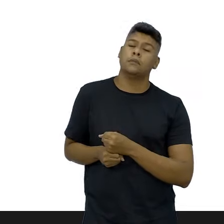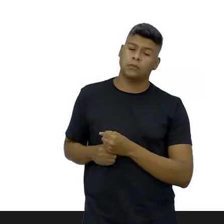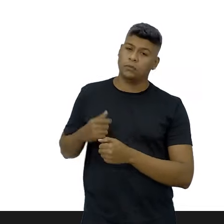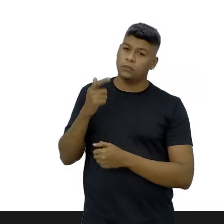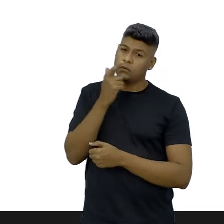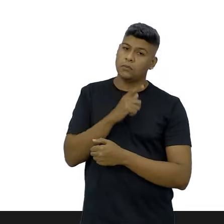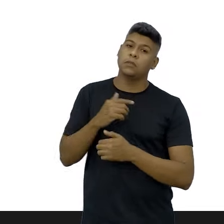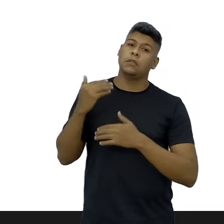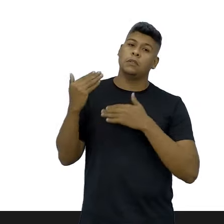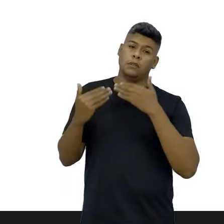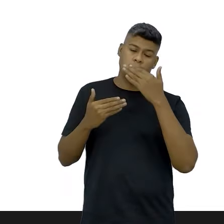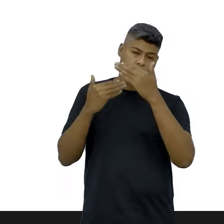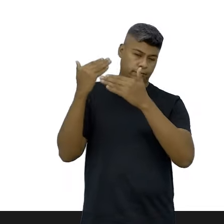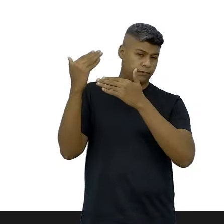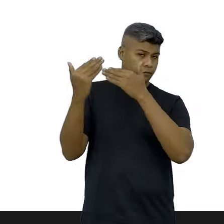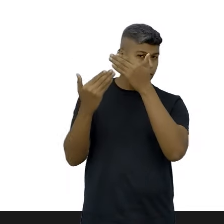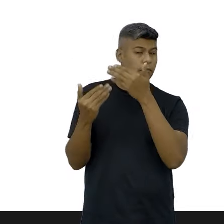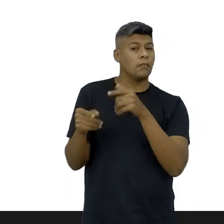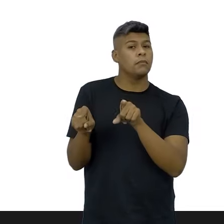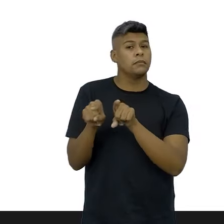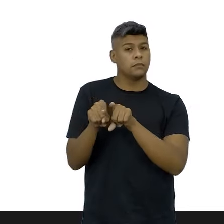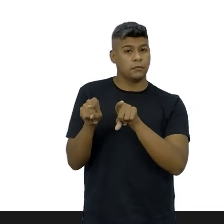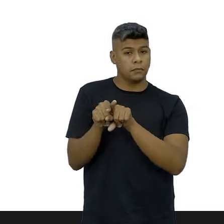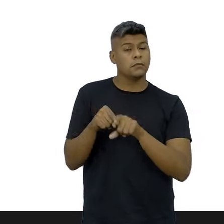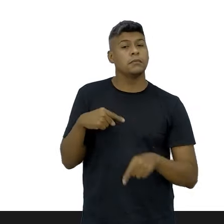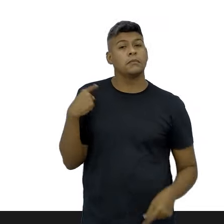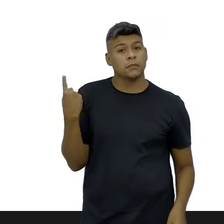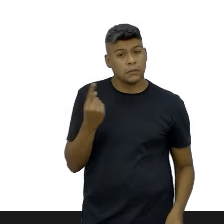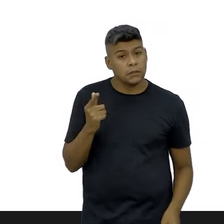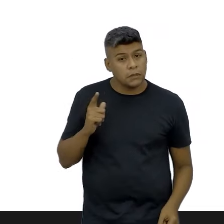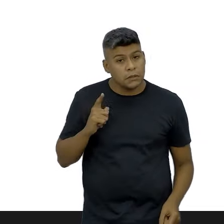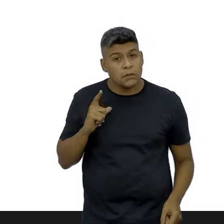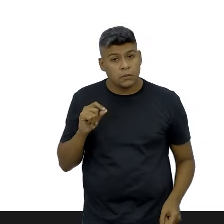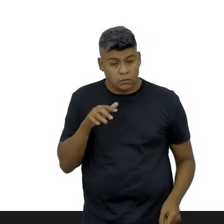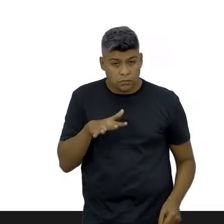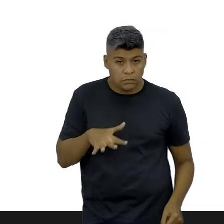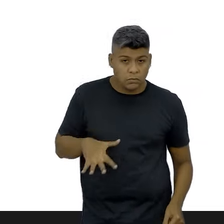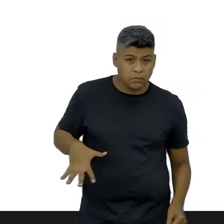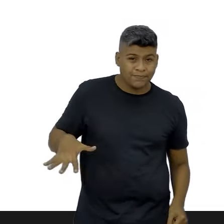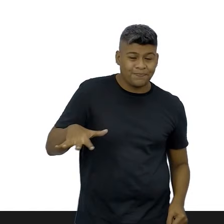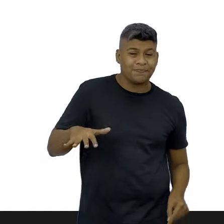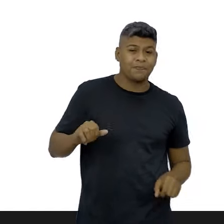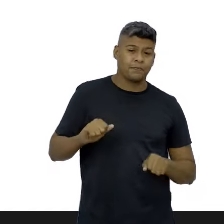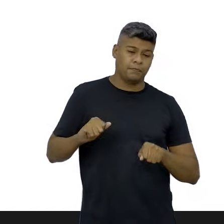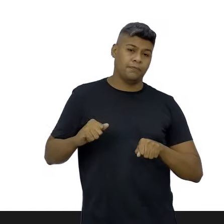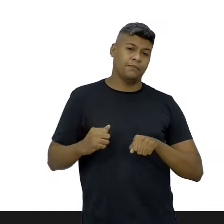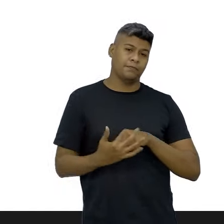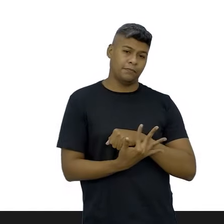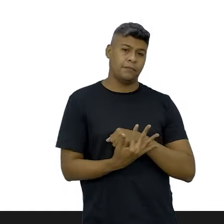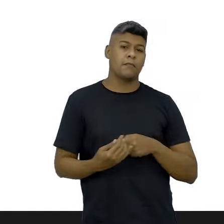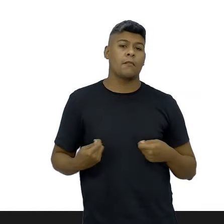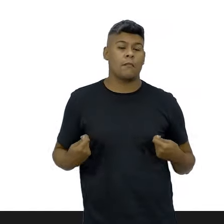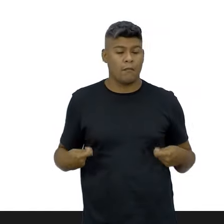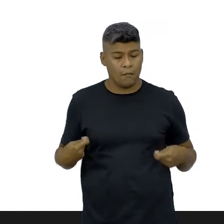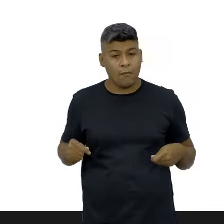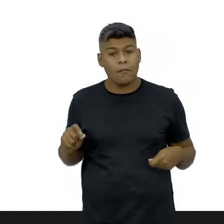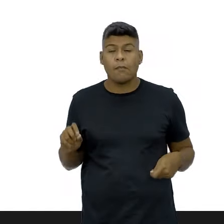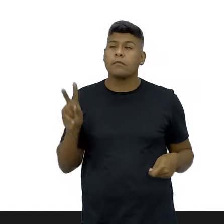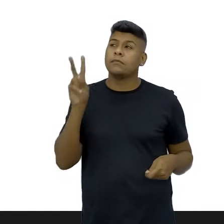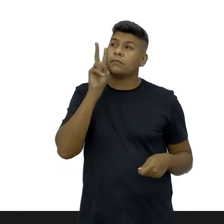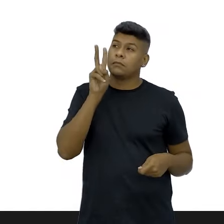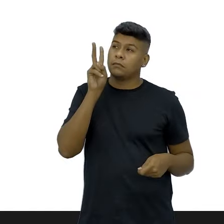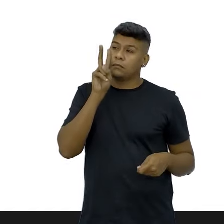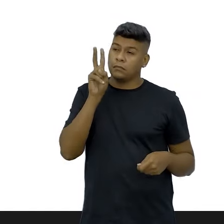desenvolvidas, E por outro lado, nós temos o cenário da pandemia, em que se faz necessário resgatar